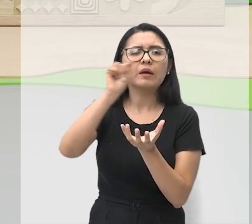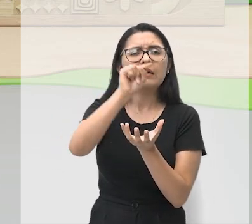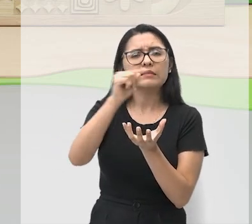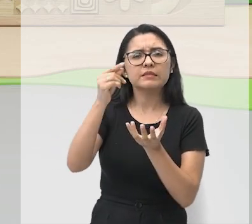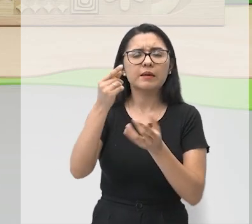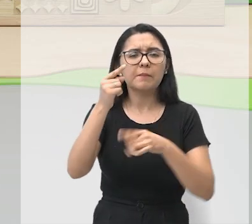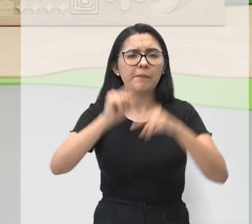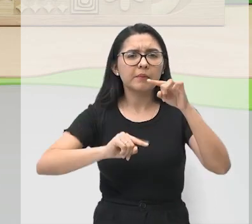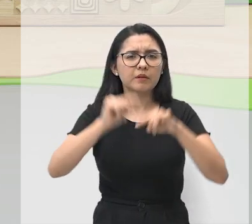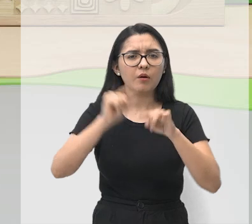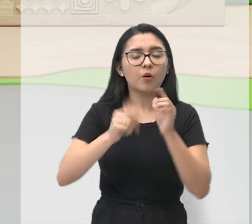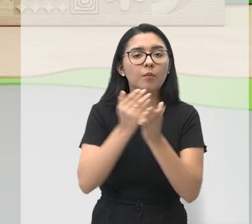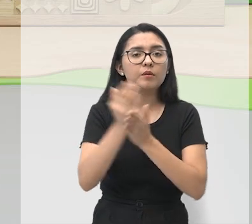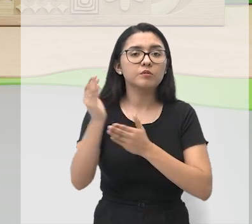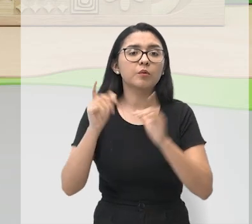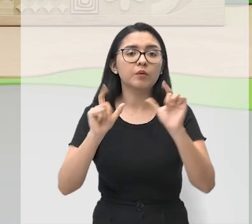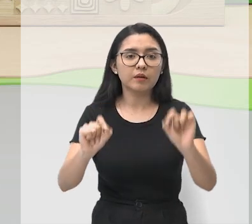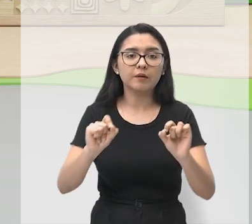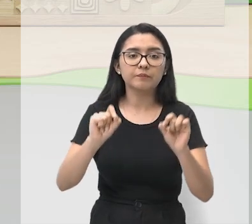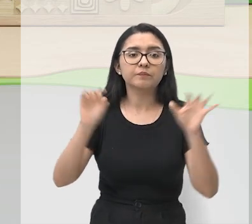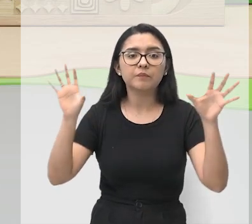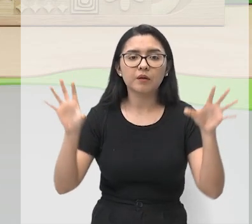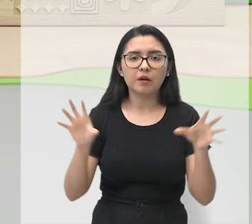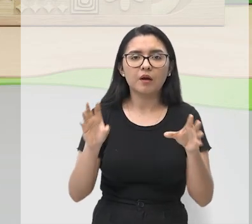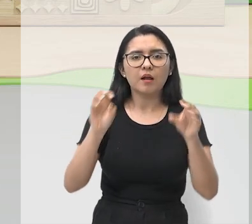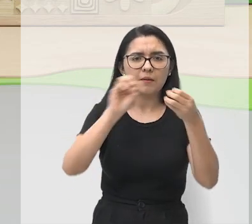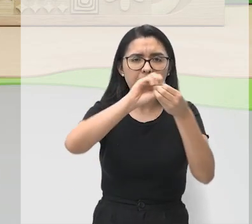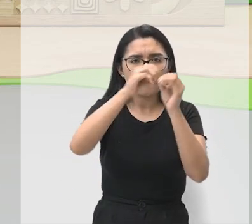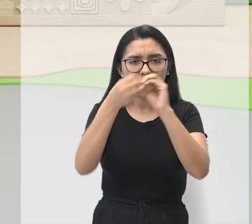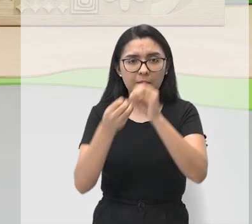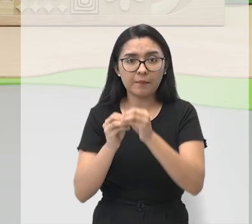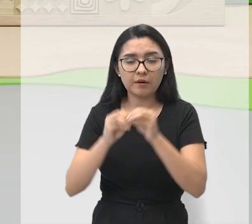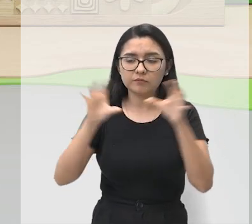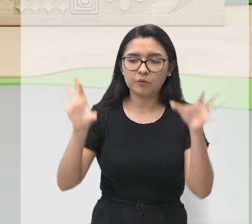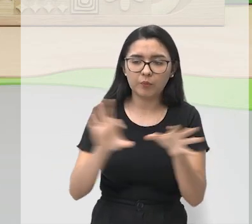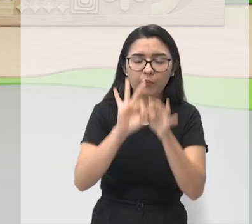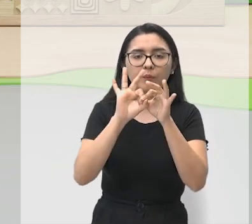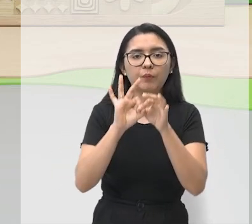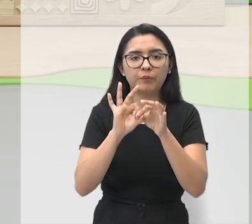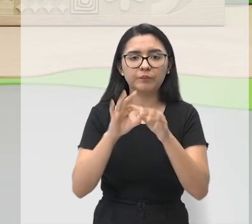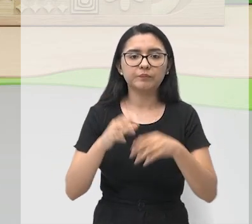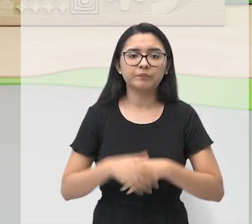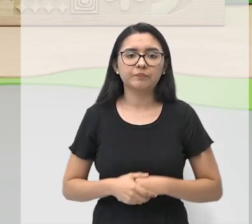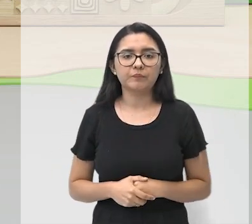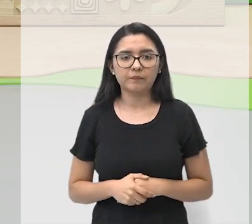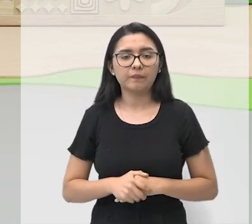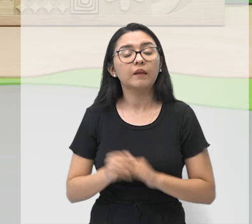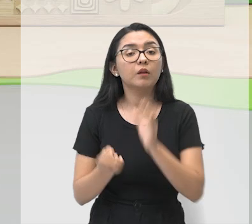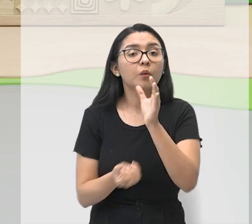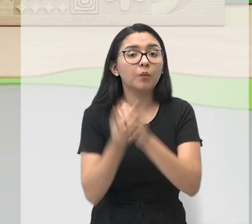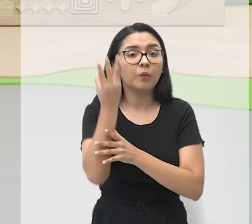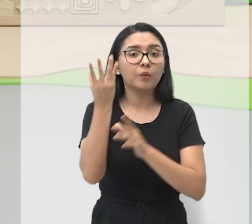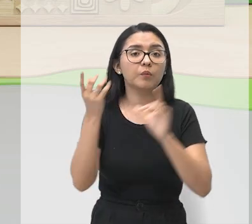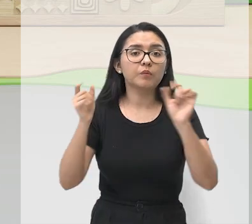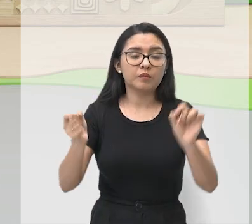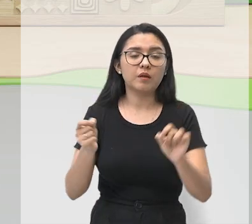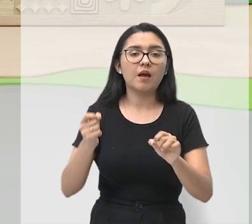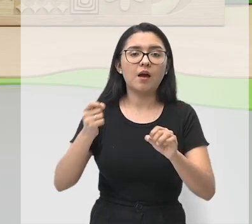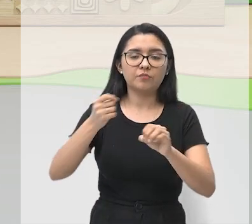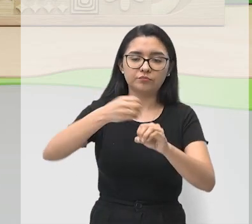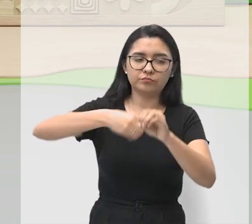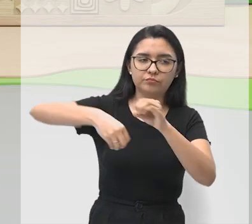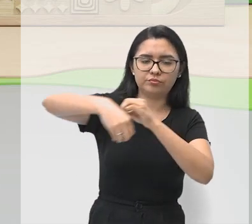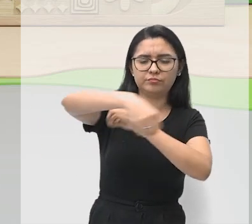a se agregar, formando uma aglomeração menor que deu origem ao